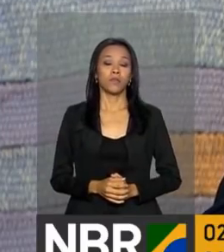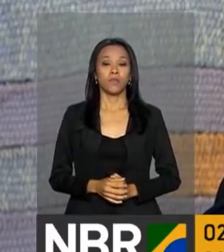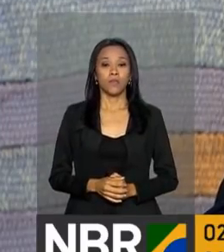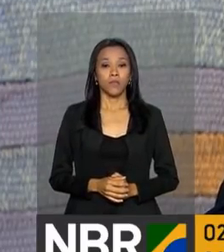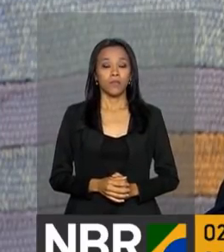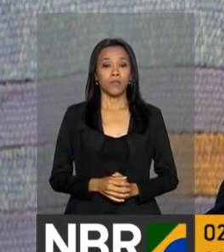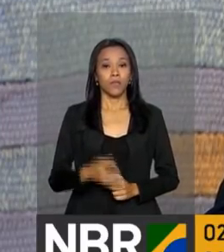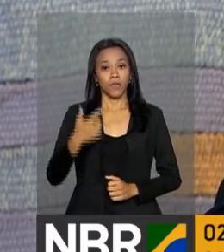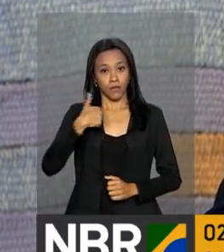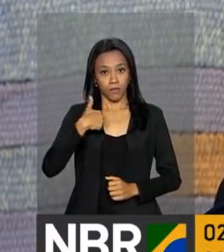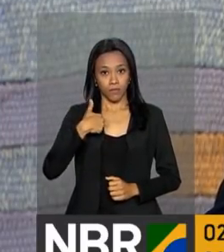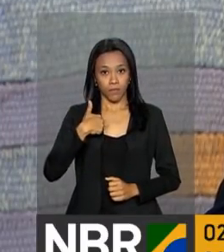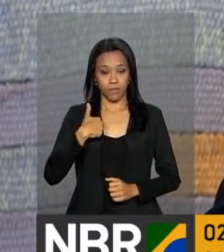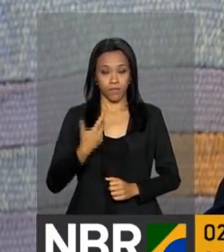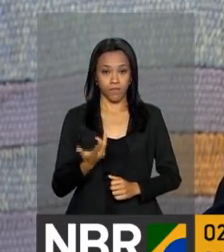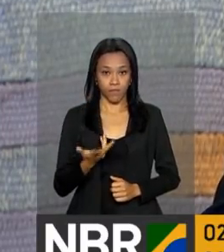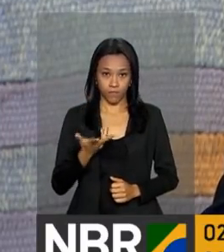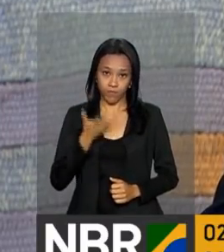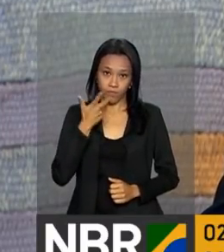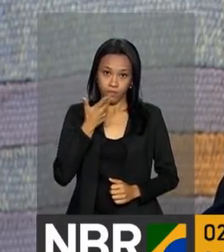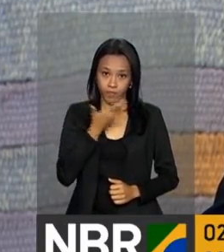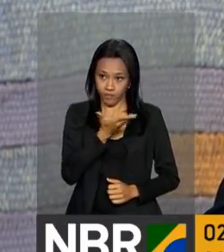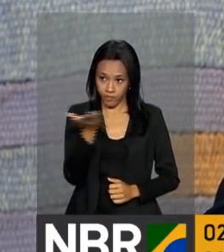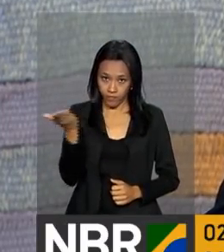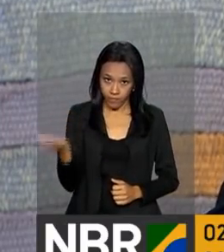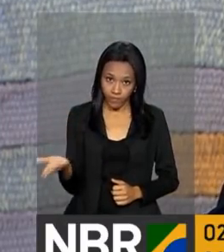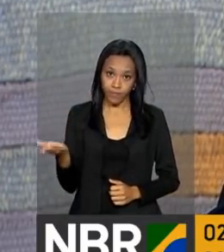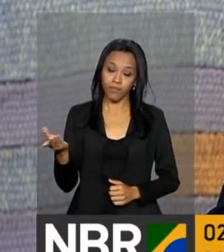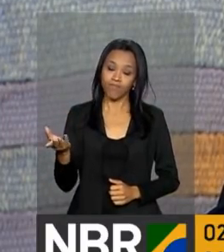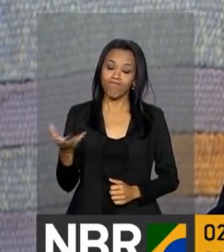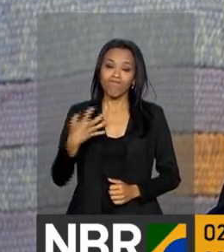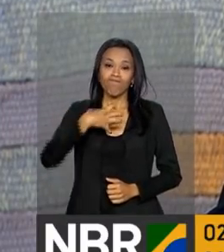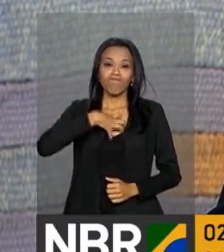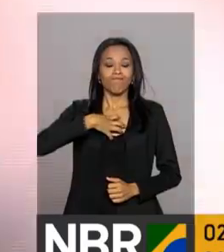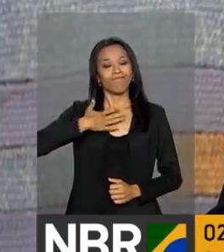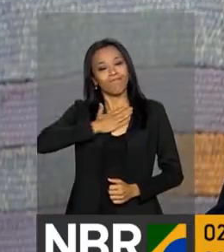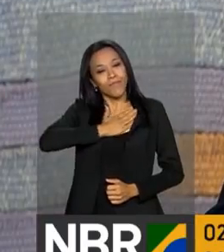eu reitero que é uma satisfação